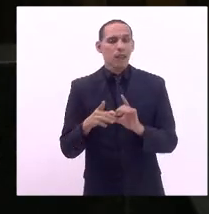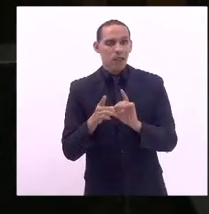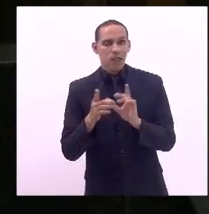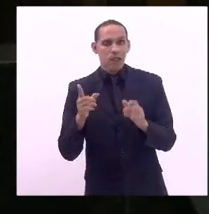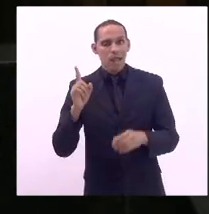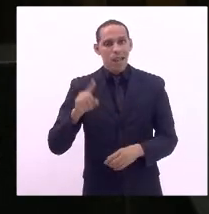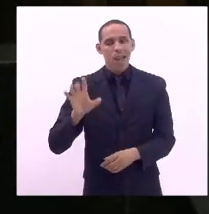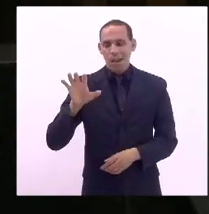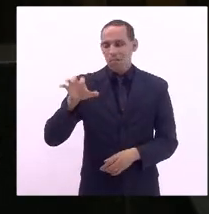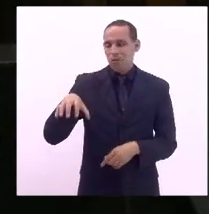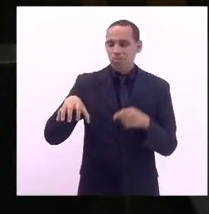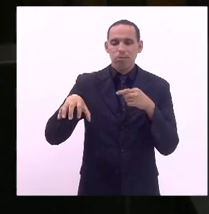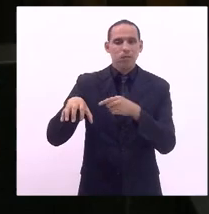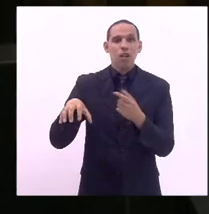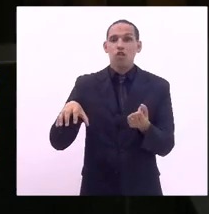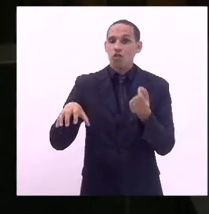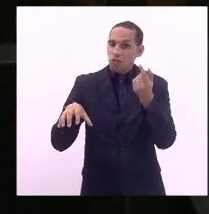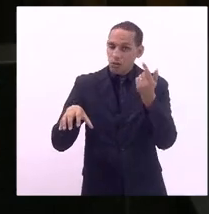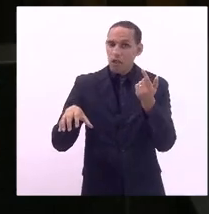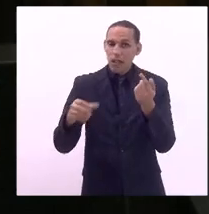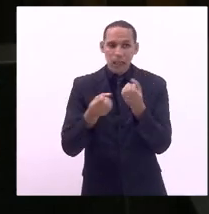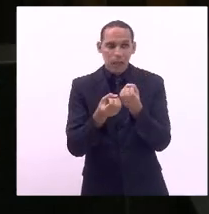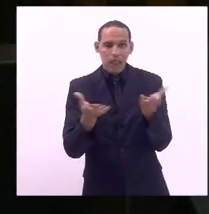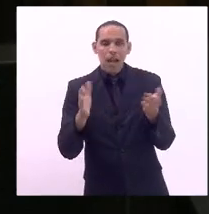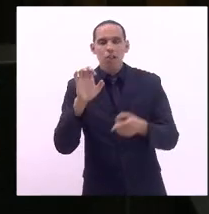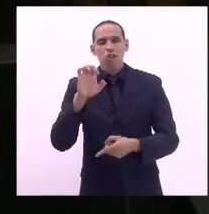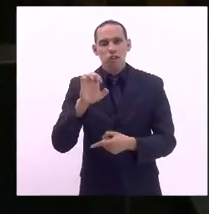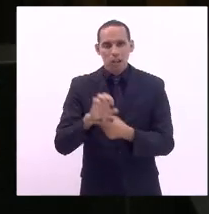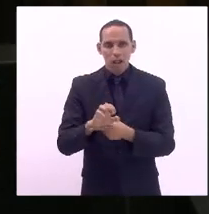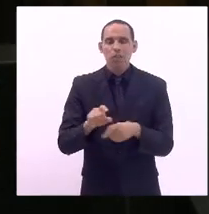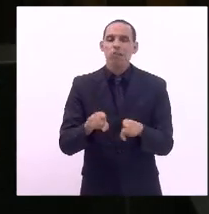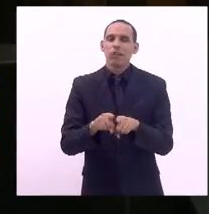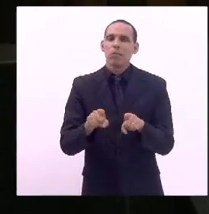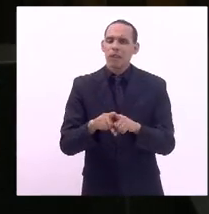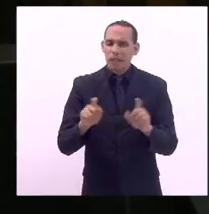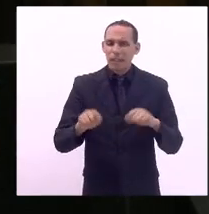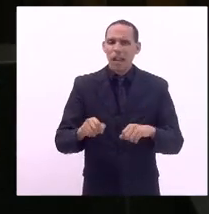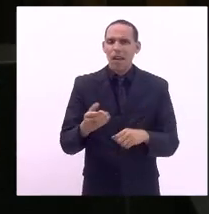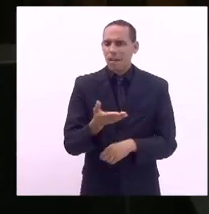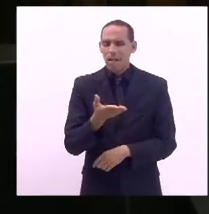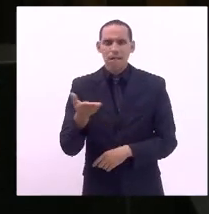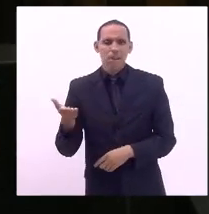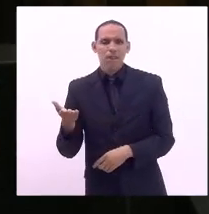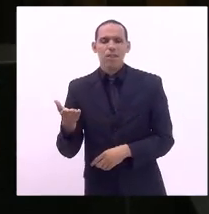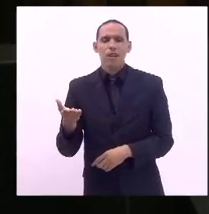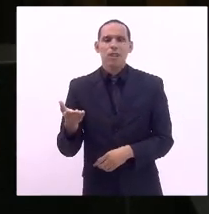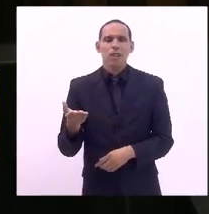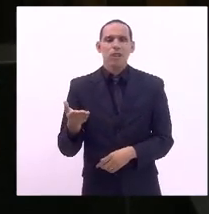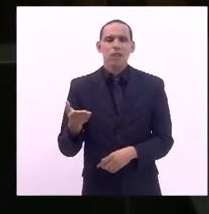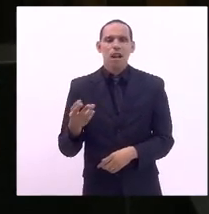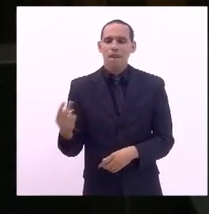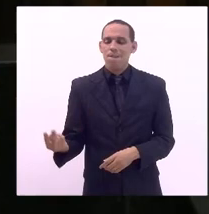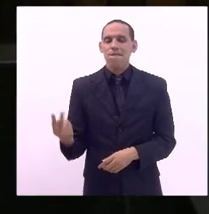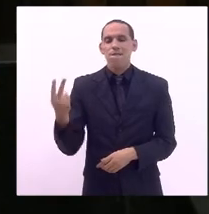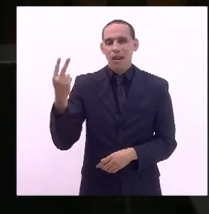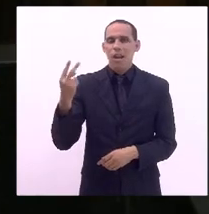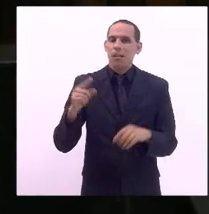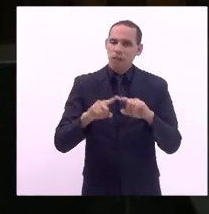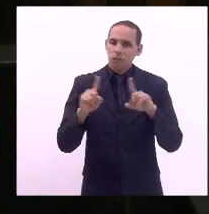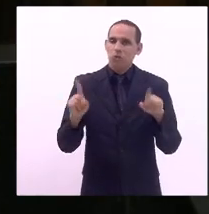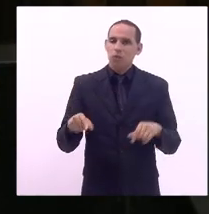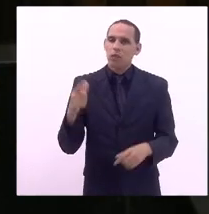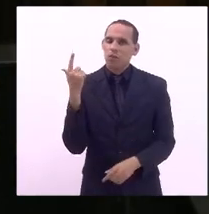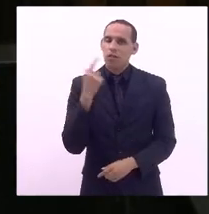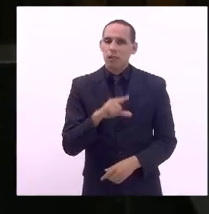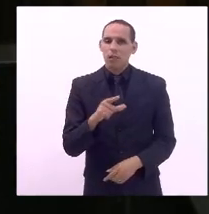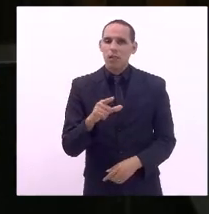que gera receitas importantes para o Estado, tem condições, com suas próprias receitas, garantir a valorização dos seus profissionais. A gente não